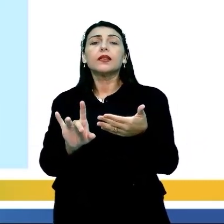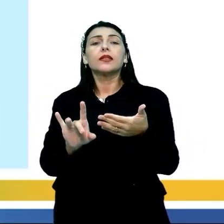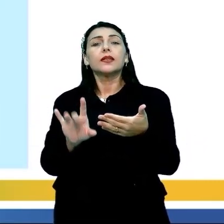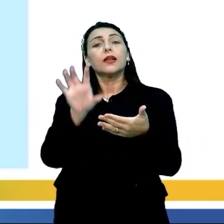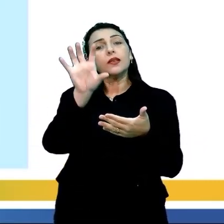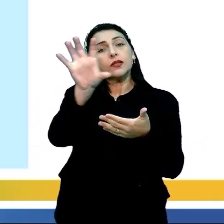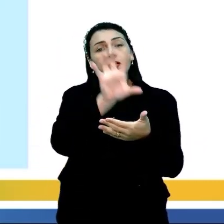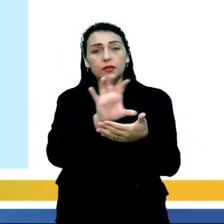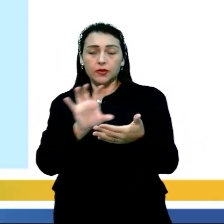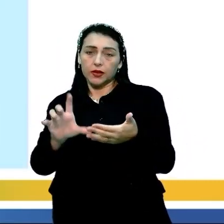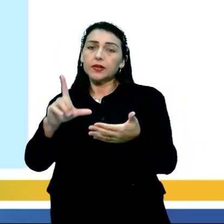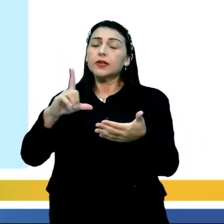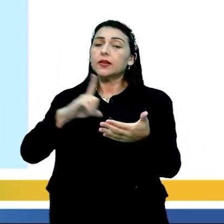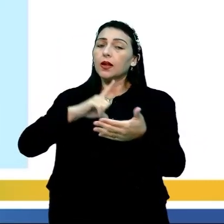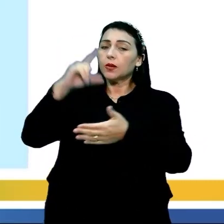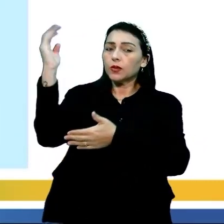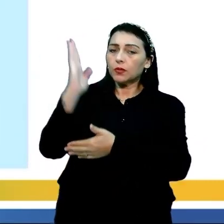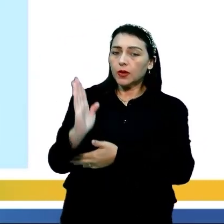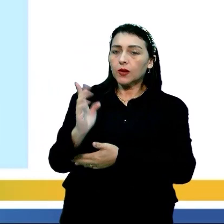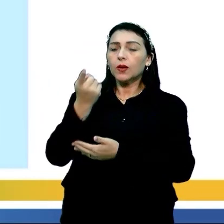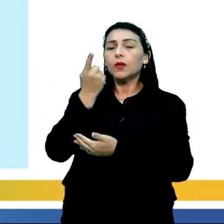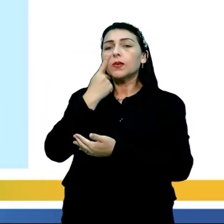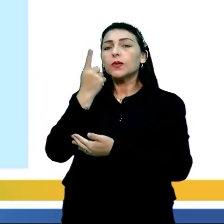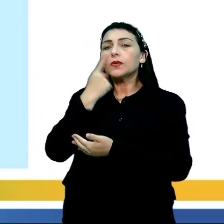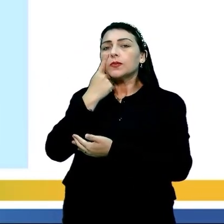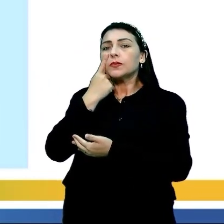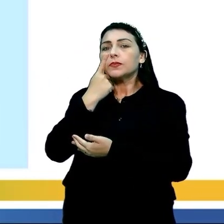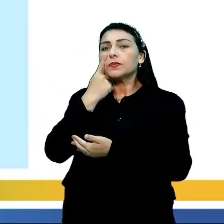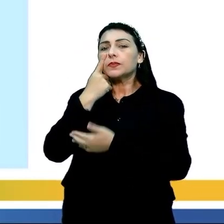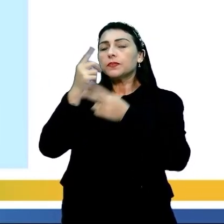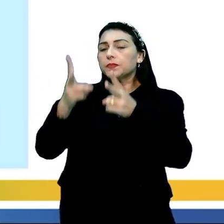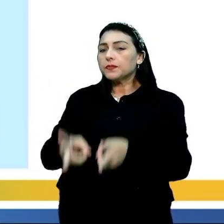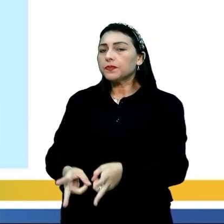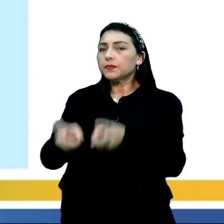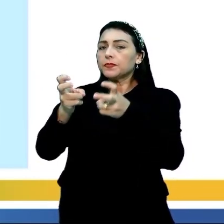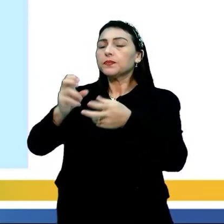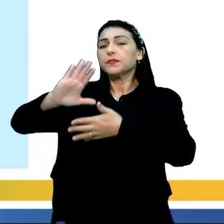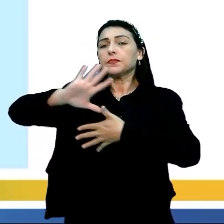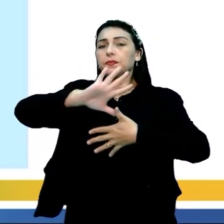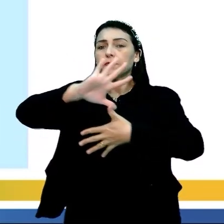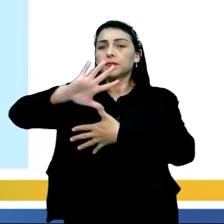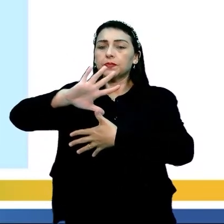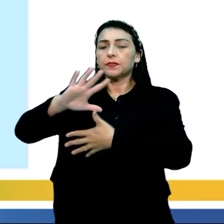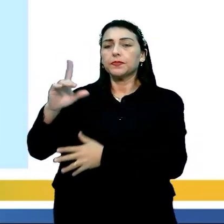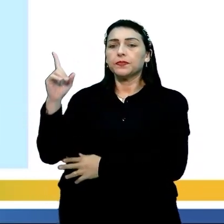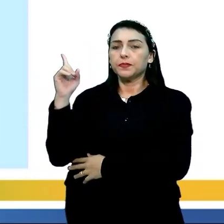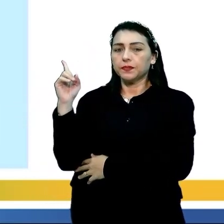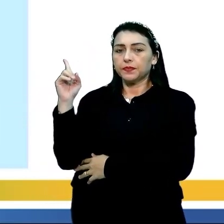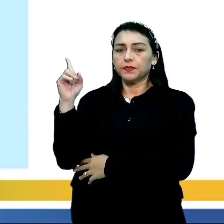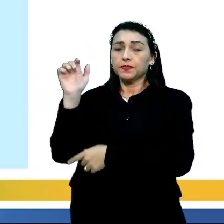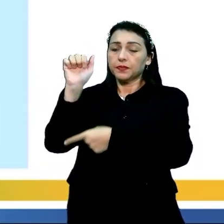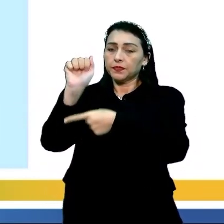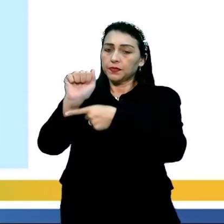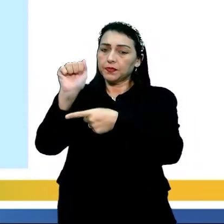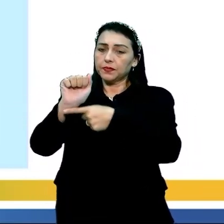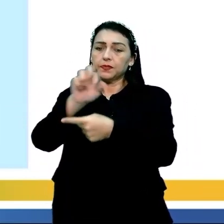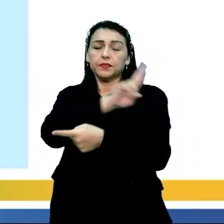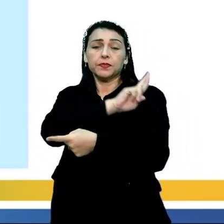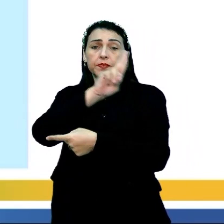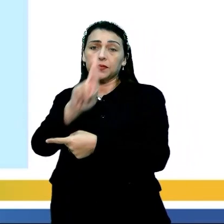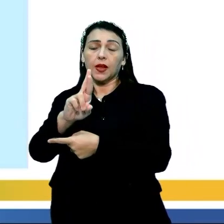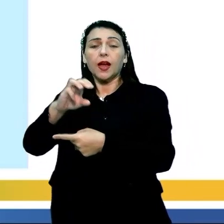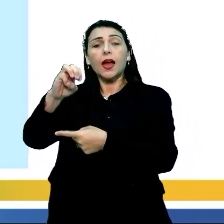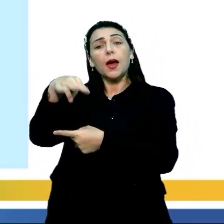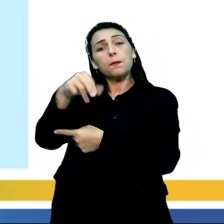de transição que nós temos no Brasil. Olha só, vamos observar aqui no mapa. A letra A representa a Mata